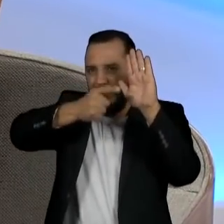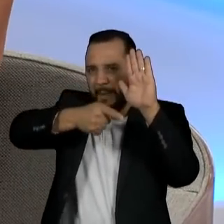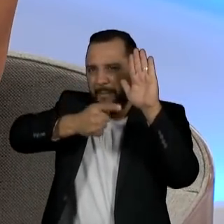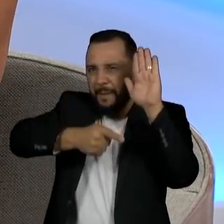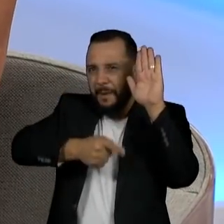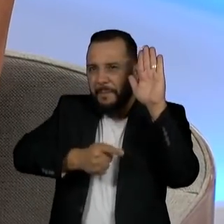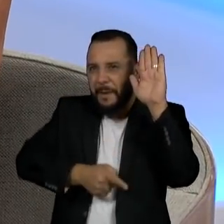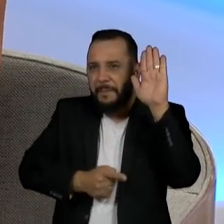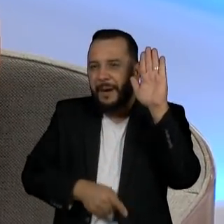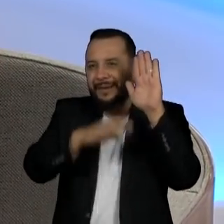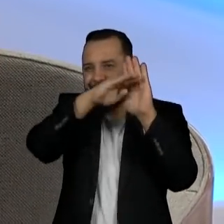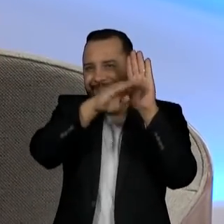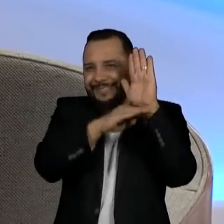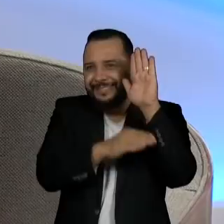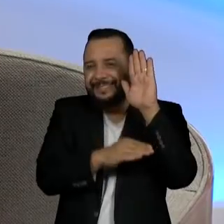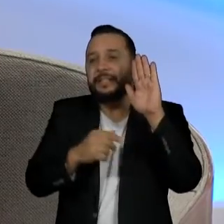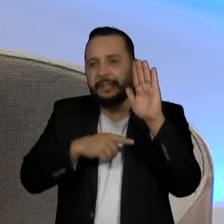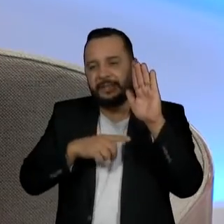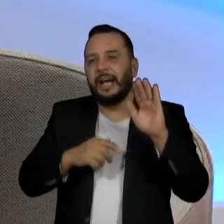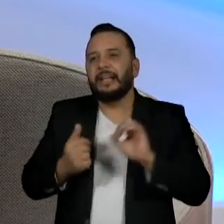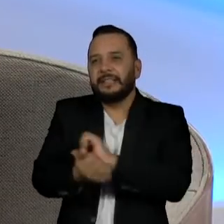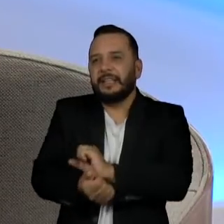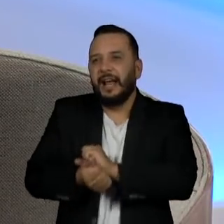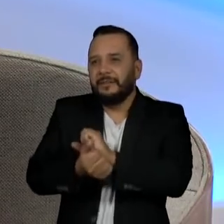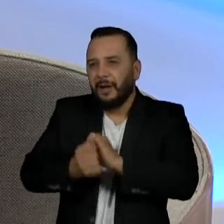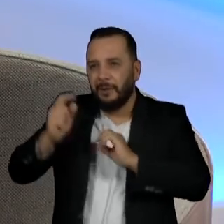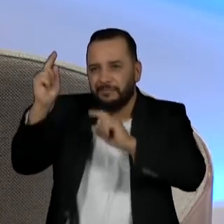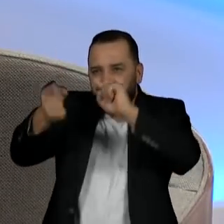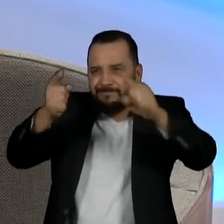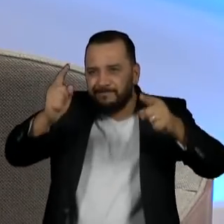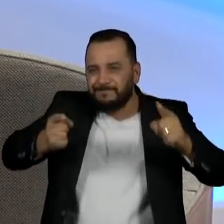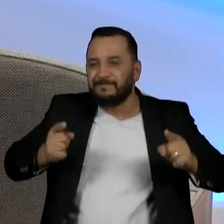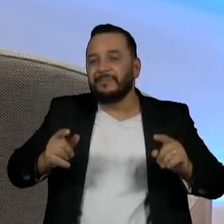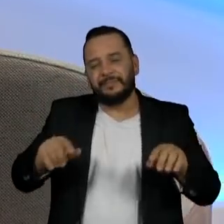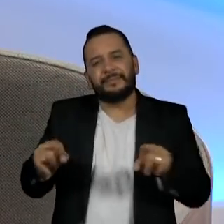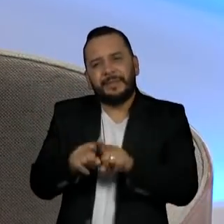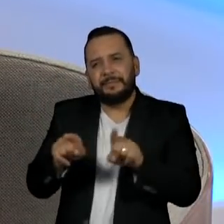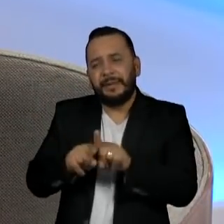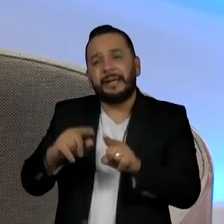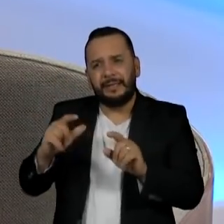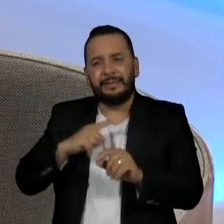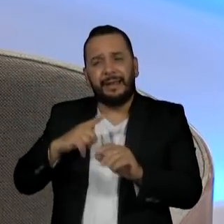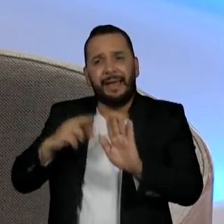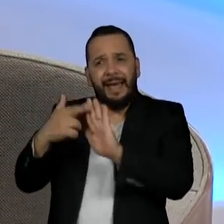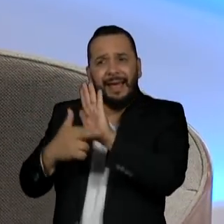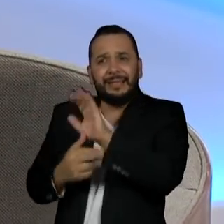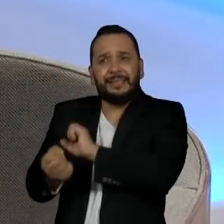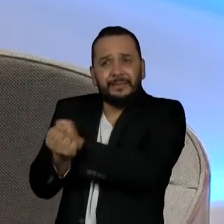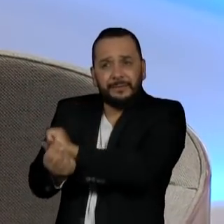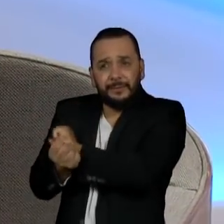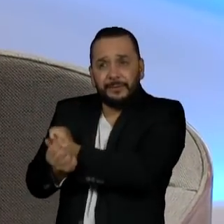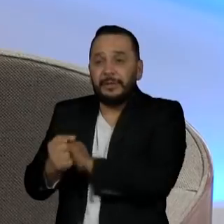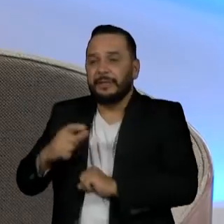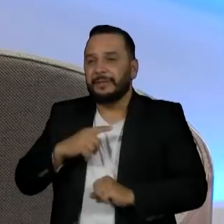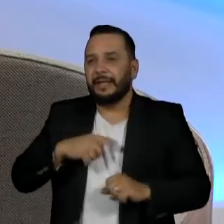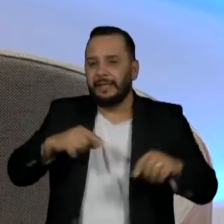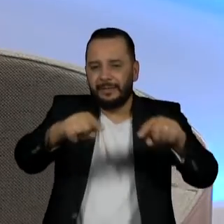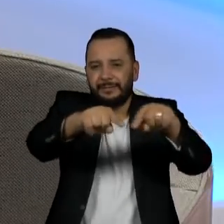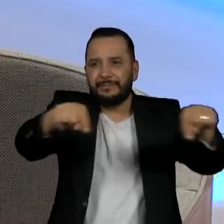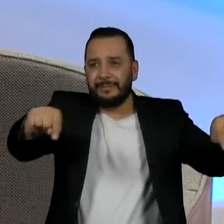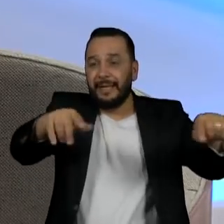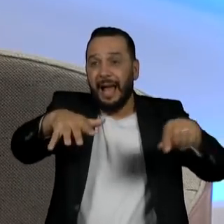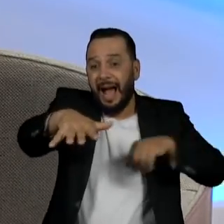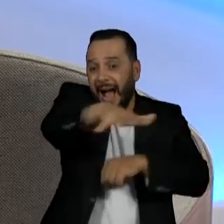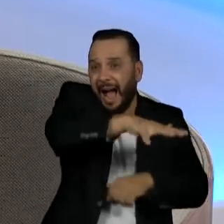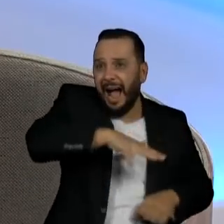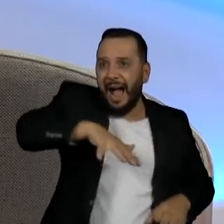que é o sistema escravocrata e basta que a gente entenda o que é o latifúndio, né? Que você supõe que você tem um que fala e os outros ouvem.